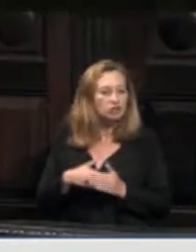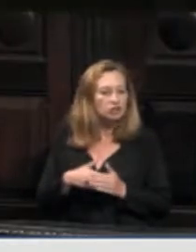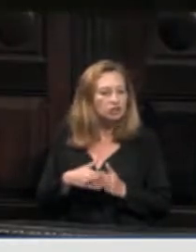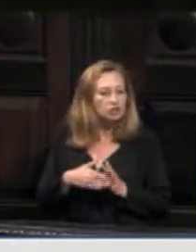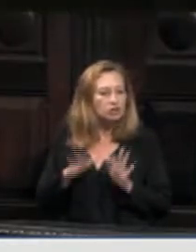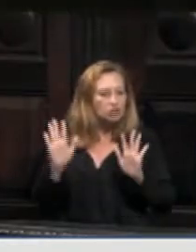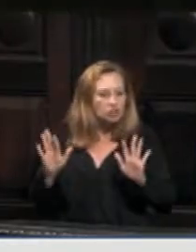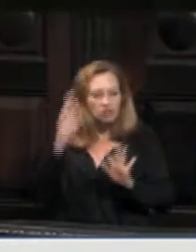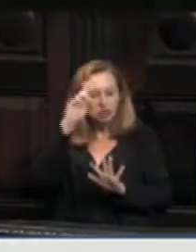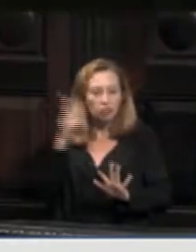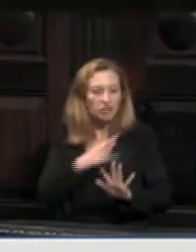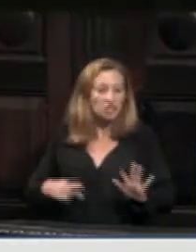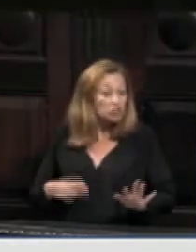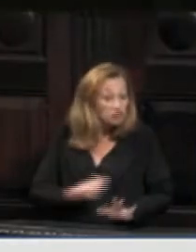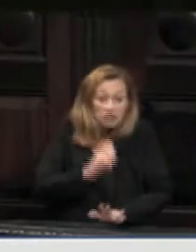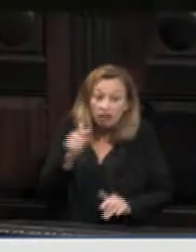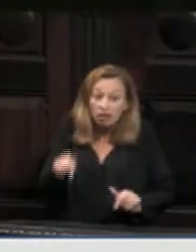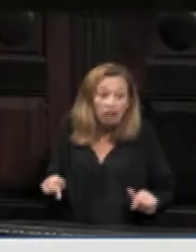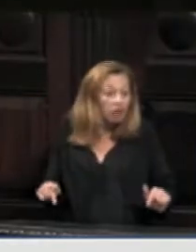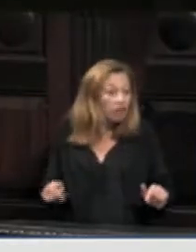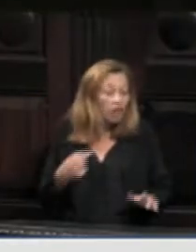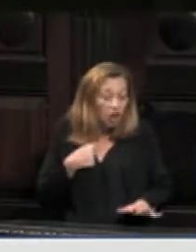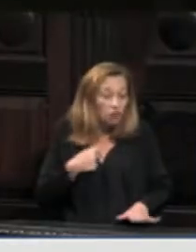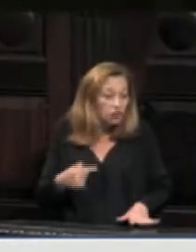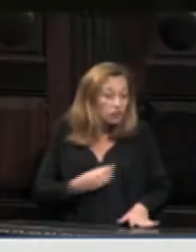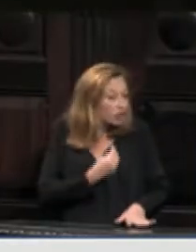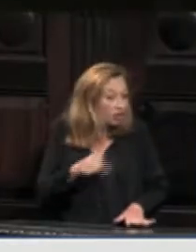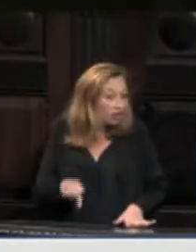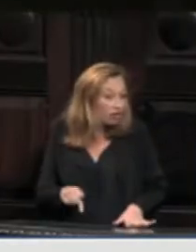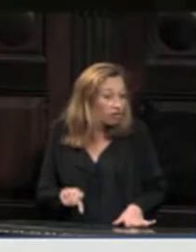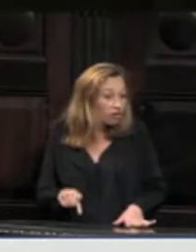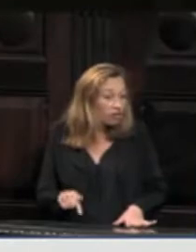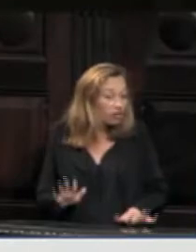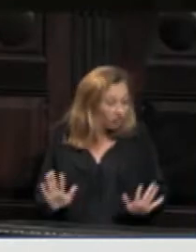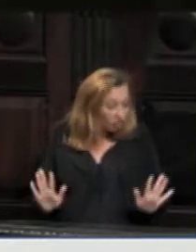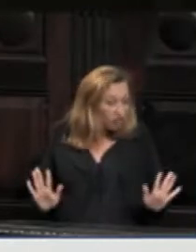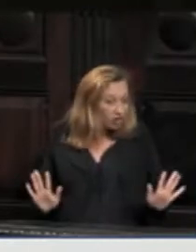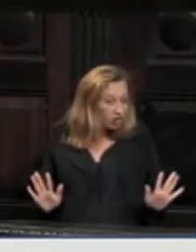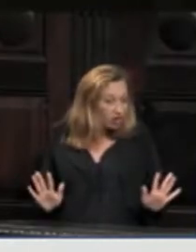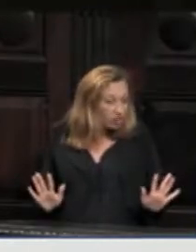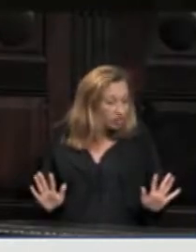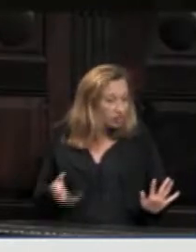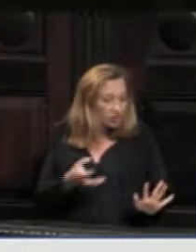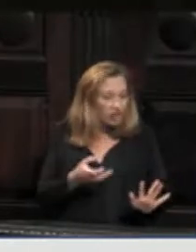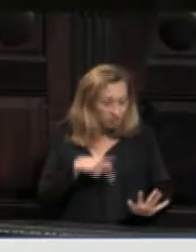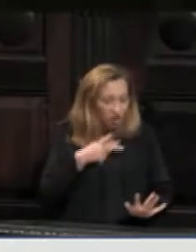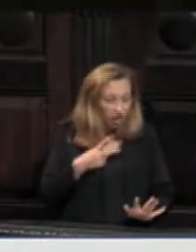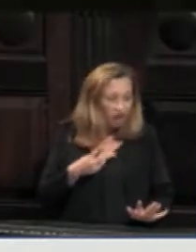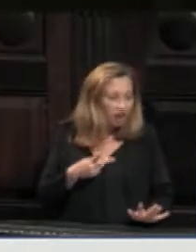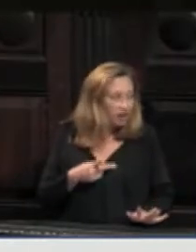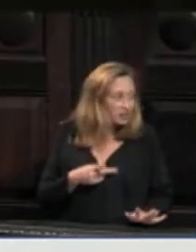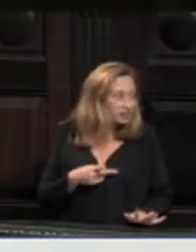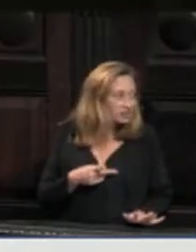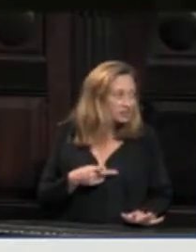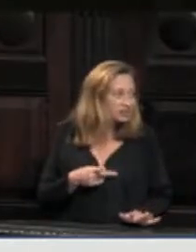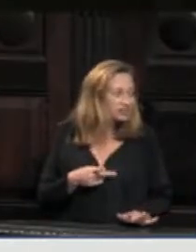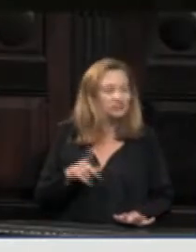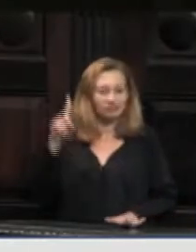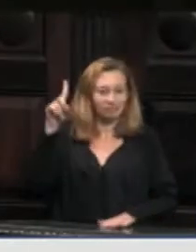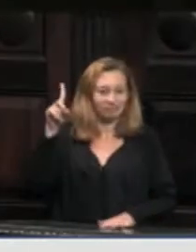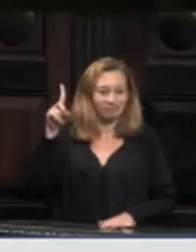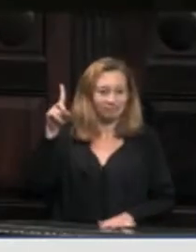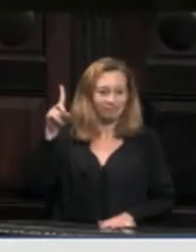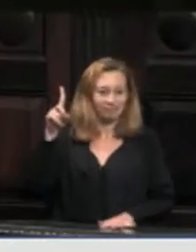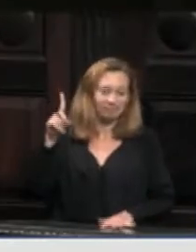presidente, eu estou aqui... Não, mas está aí, mas em discussão, Vossa Excelência não fez nada. Não, eu estava levantando... Não, se Vossa Excelência faz